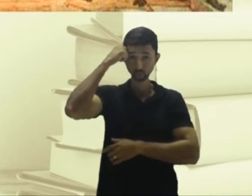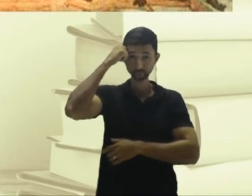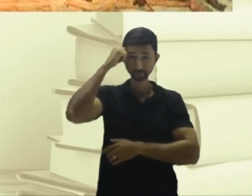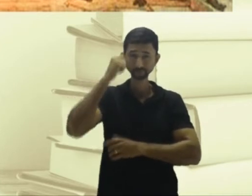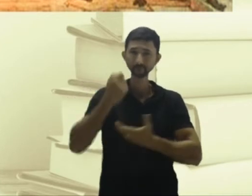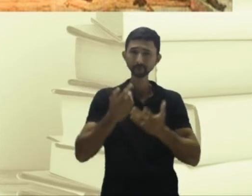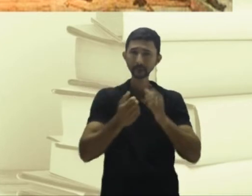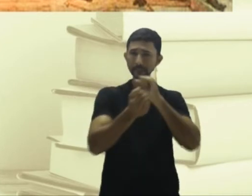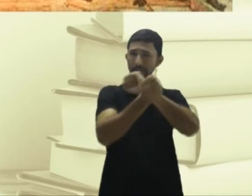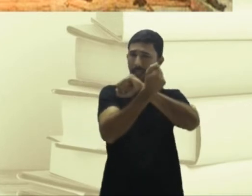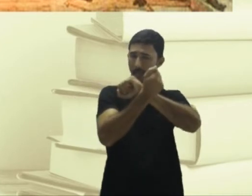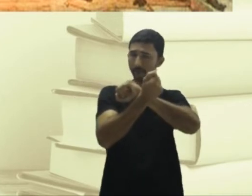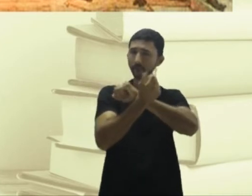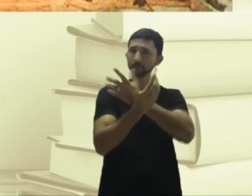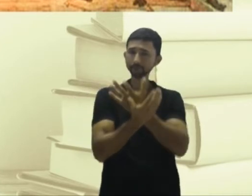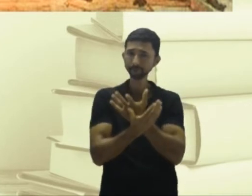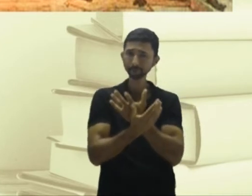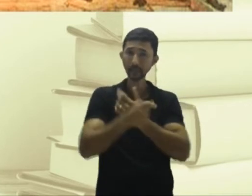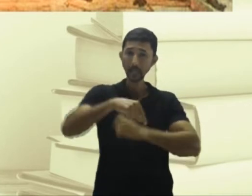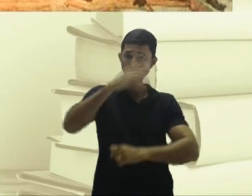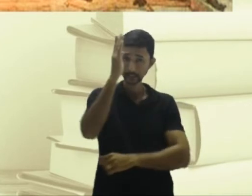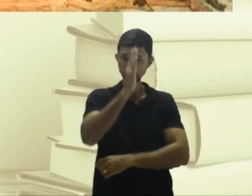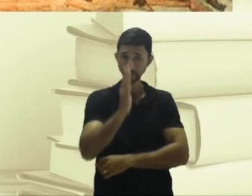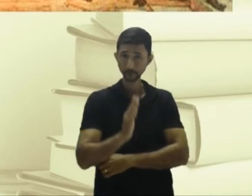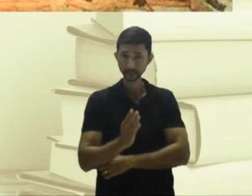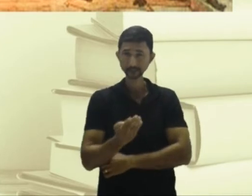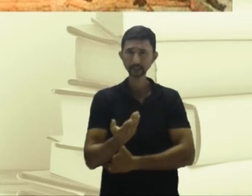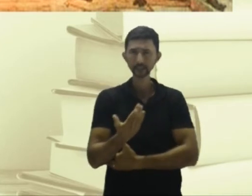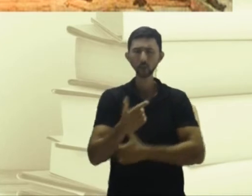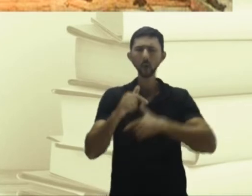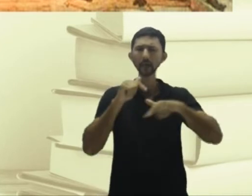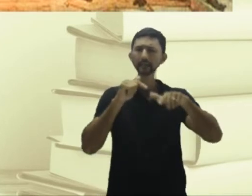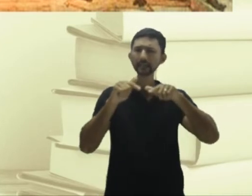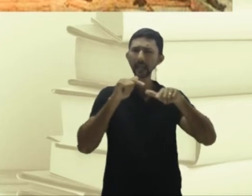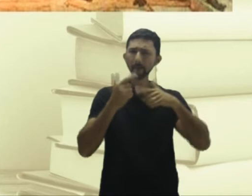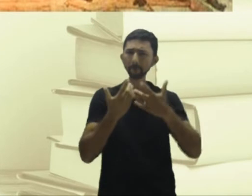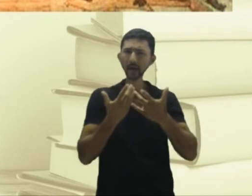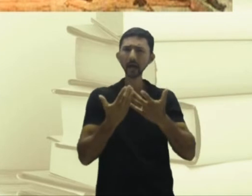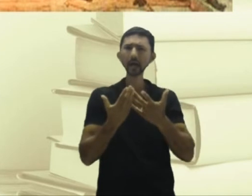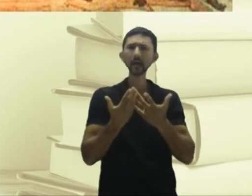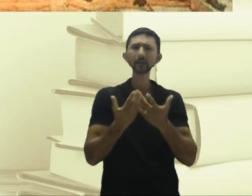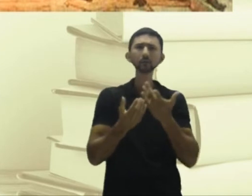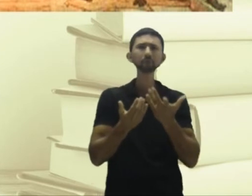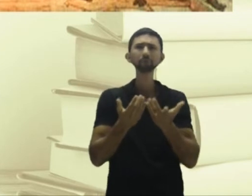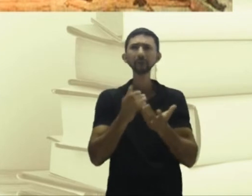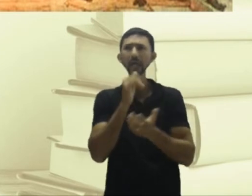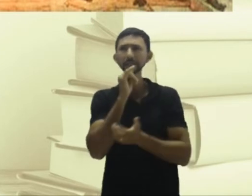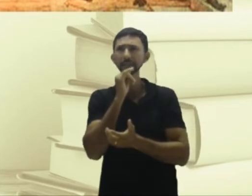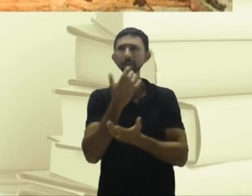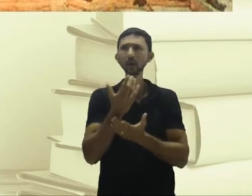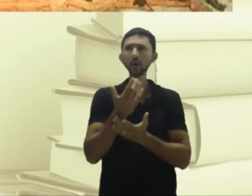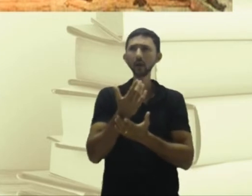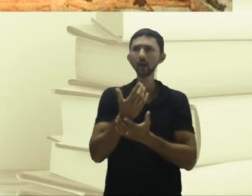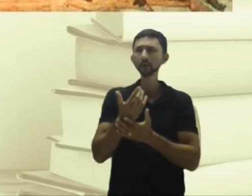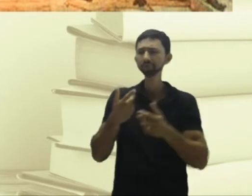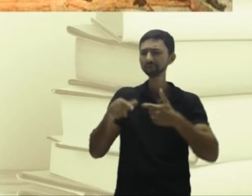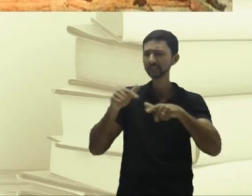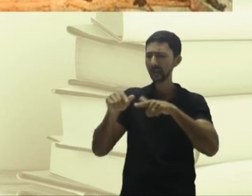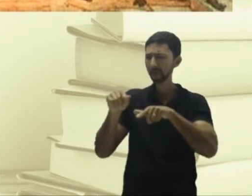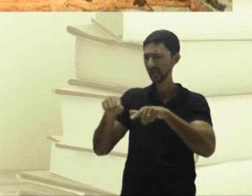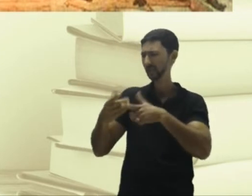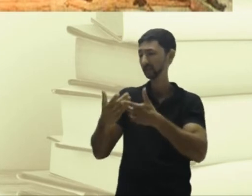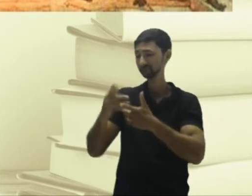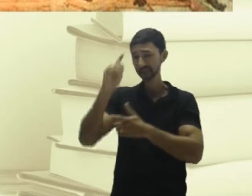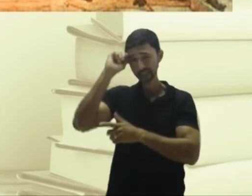por escravos. Aqui no Brasil, trabalho manual era visto como coisa de escravo, como coisa de